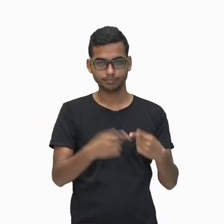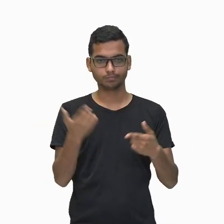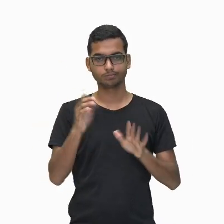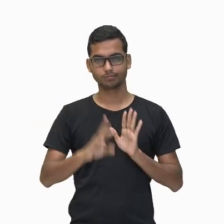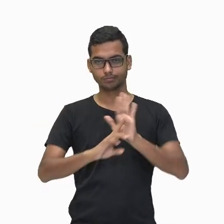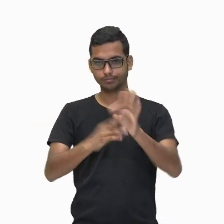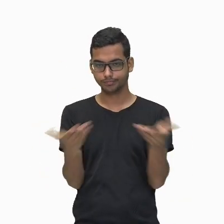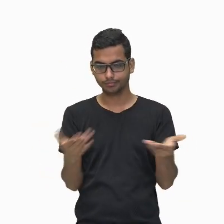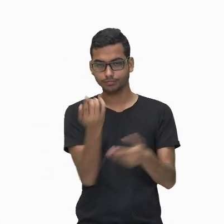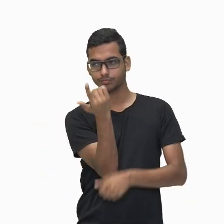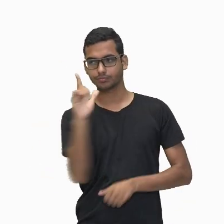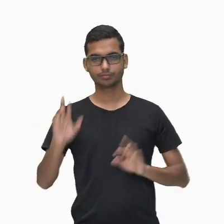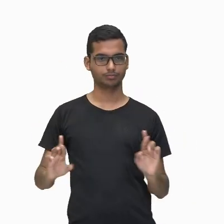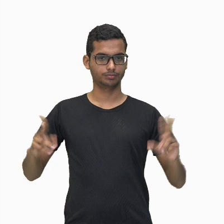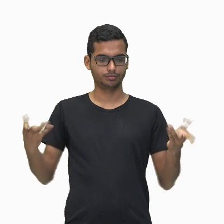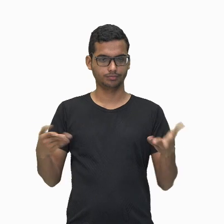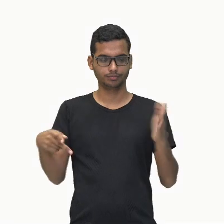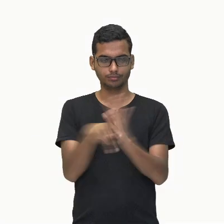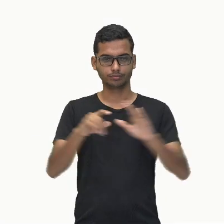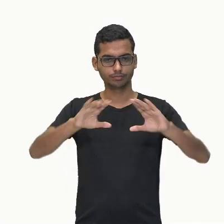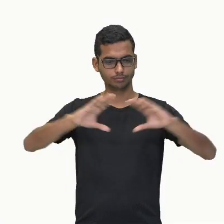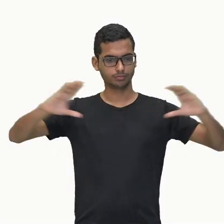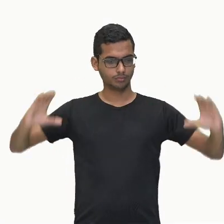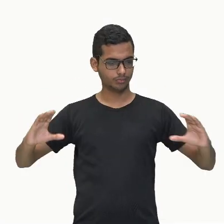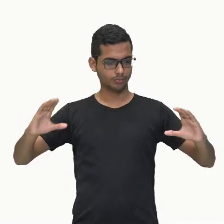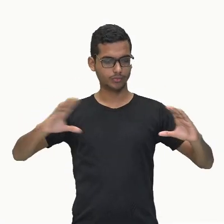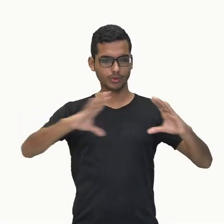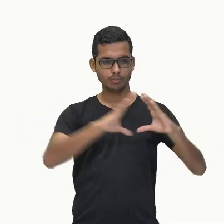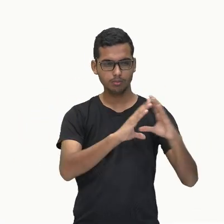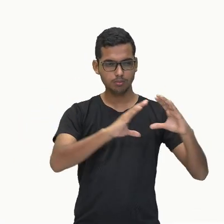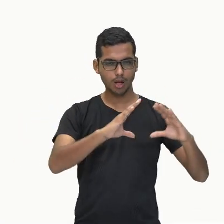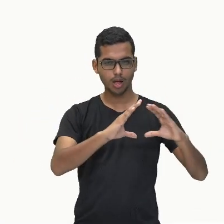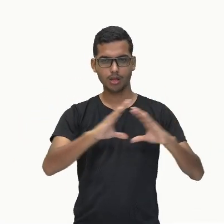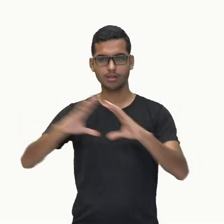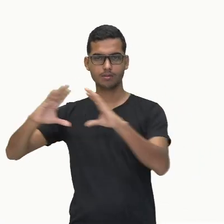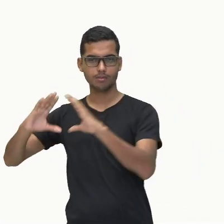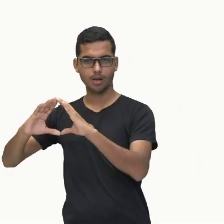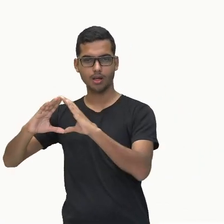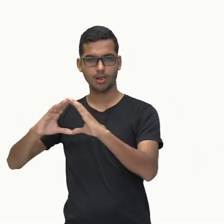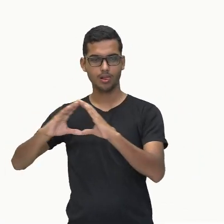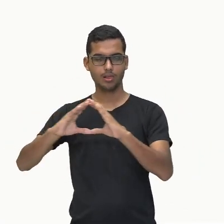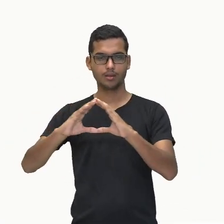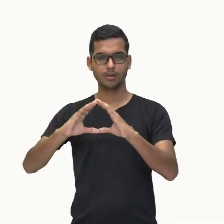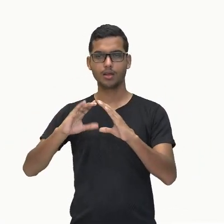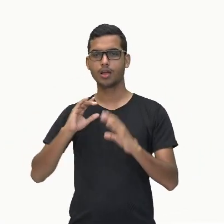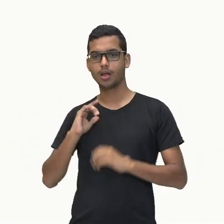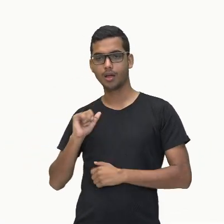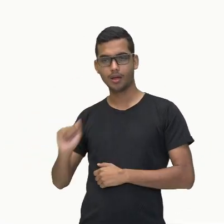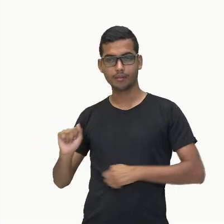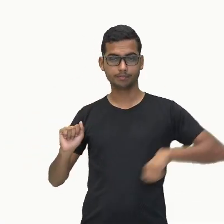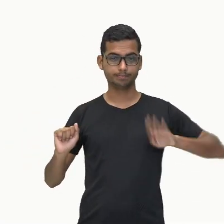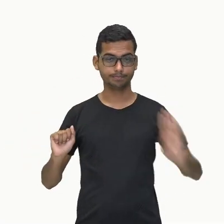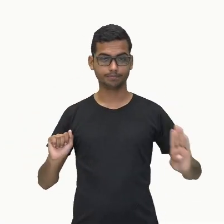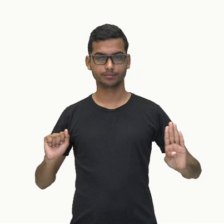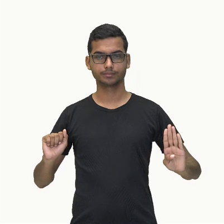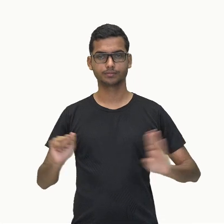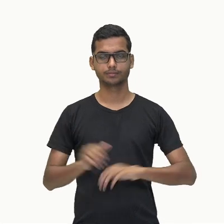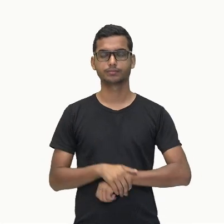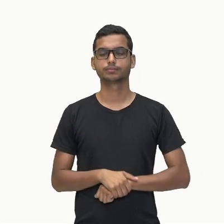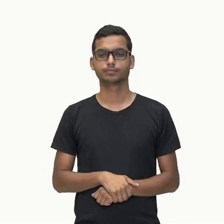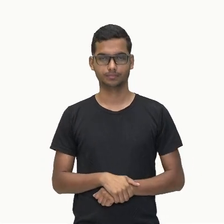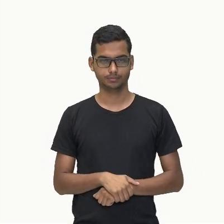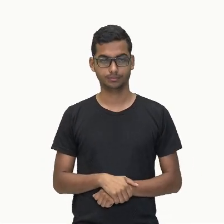A gente tem aqui, ó, esse esquema, onde o elemento X do conjunto A